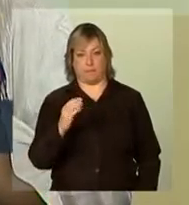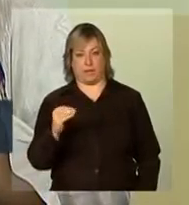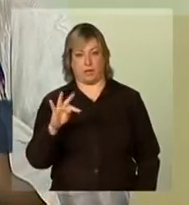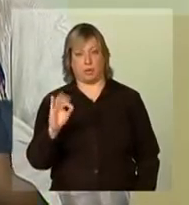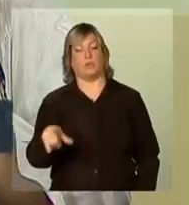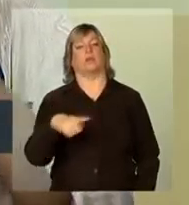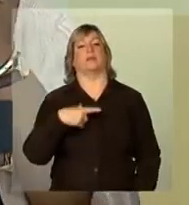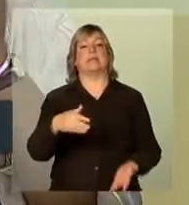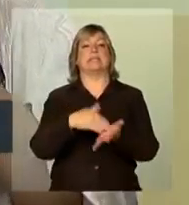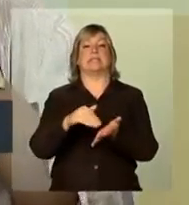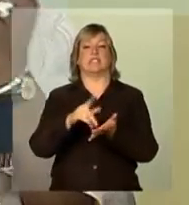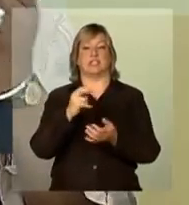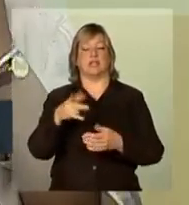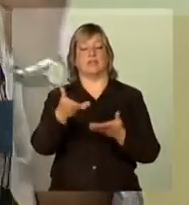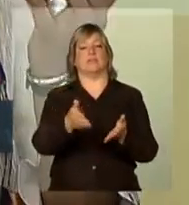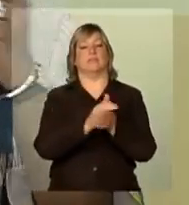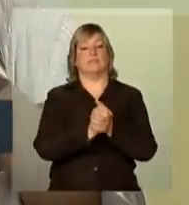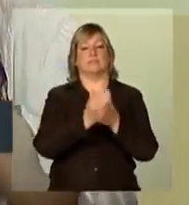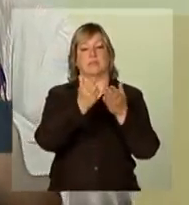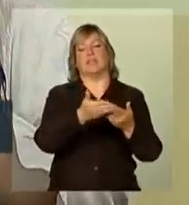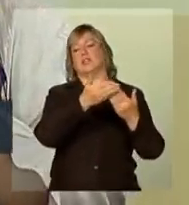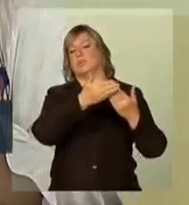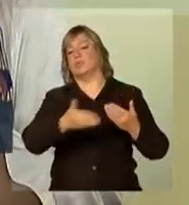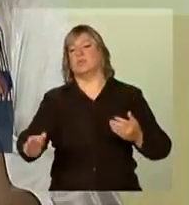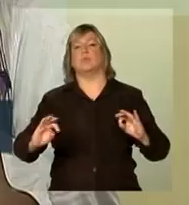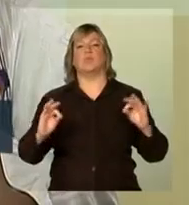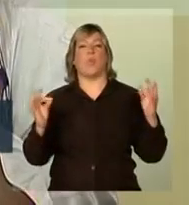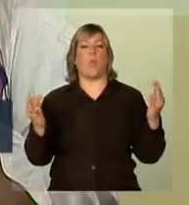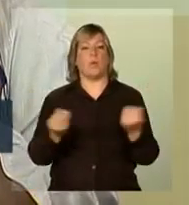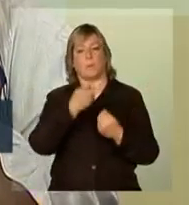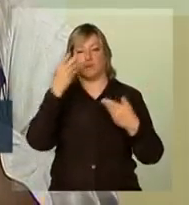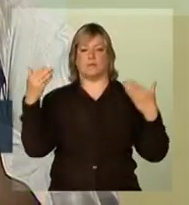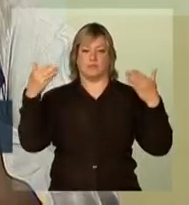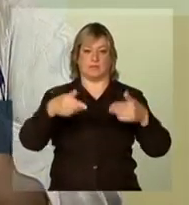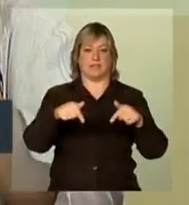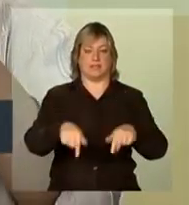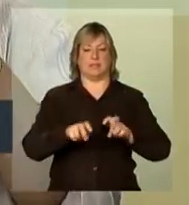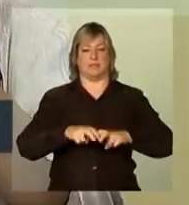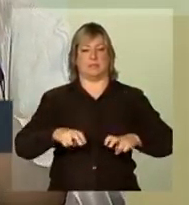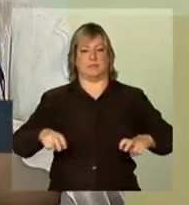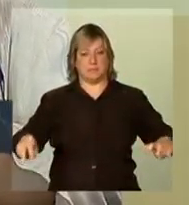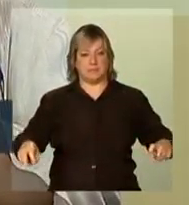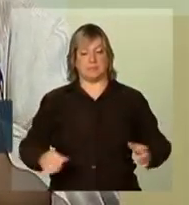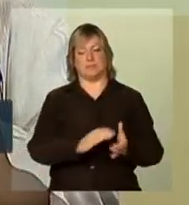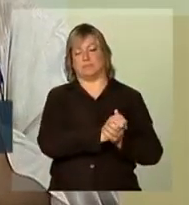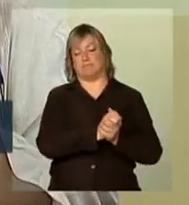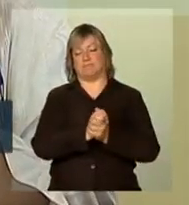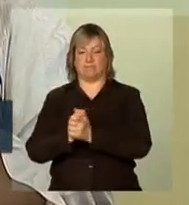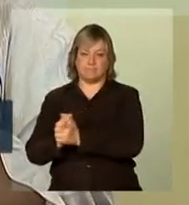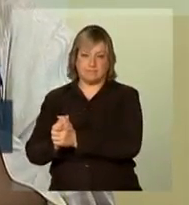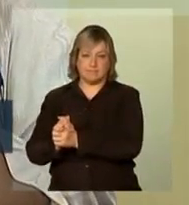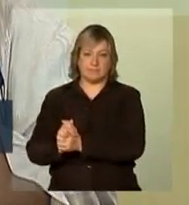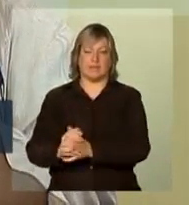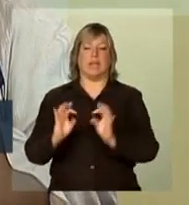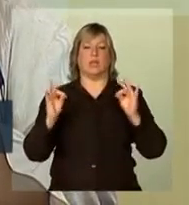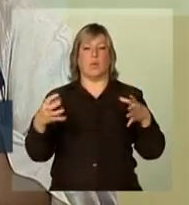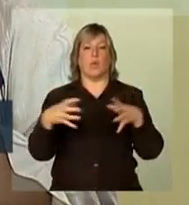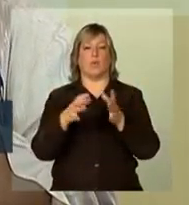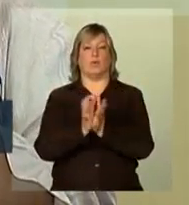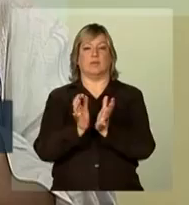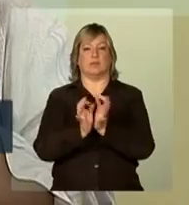e na pessoa dele saudar todos os participantes dessa mesa, todas as organizações da